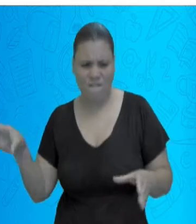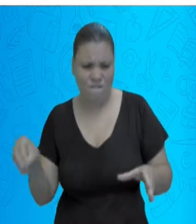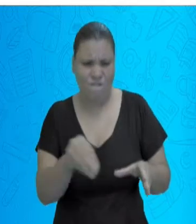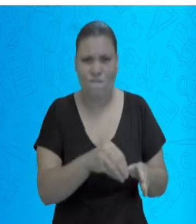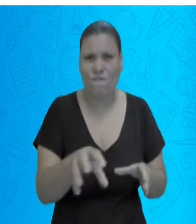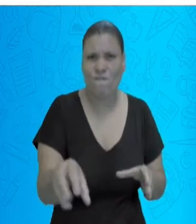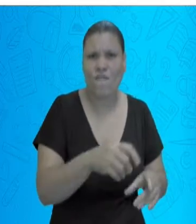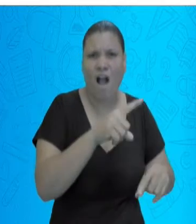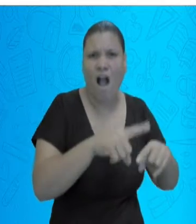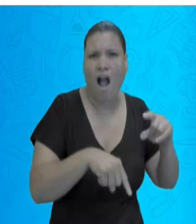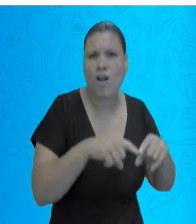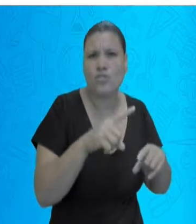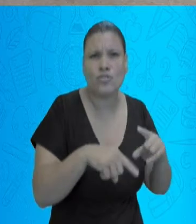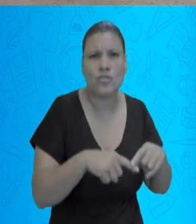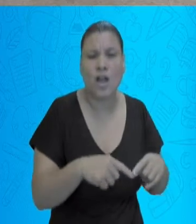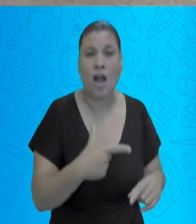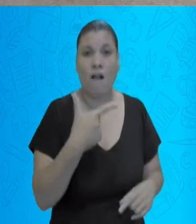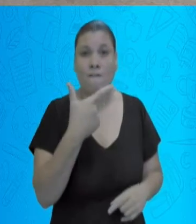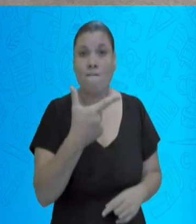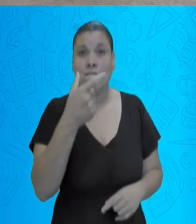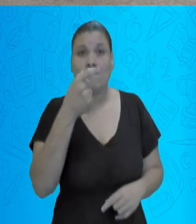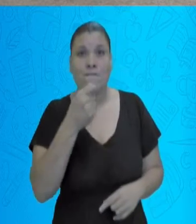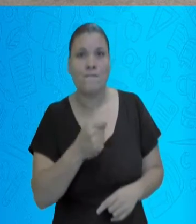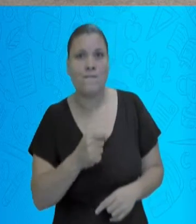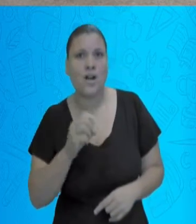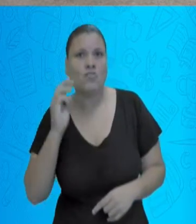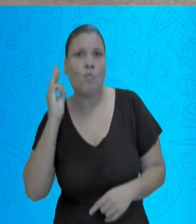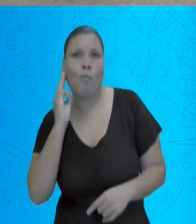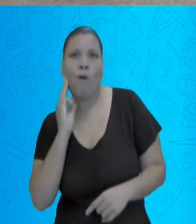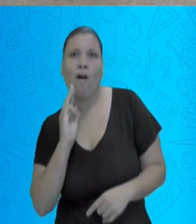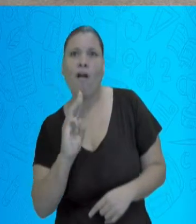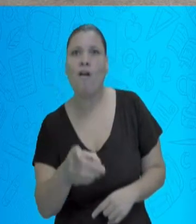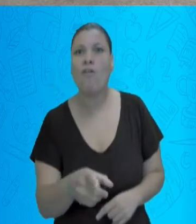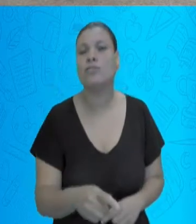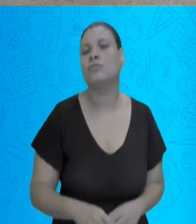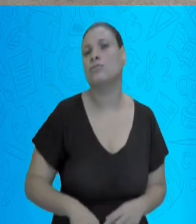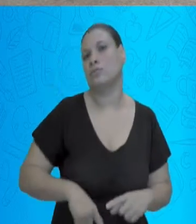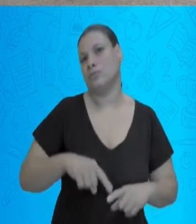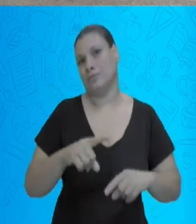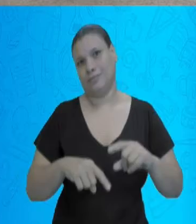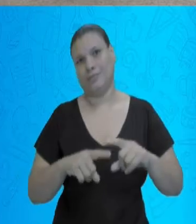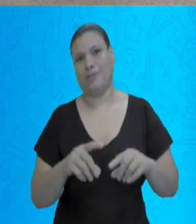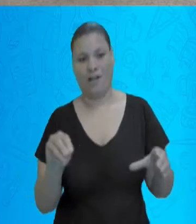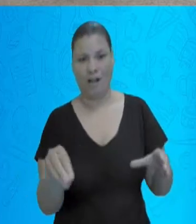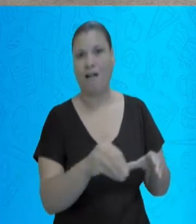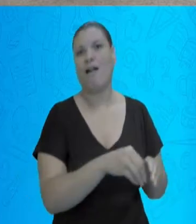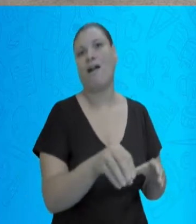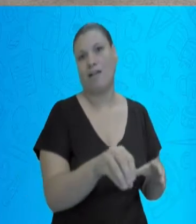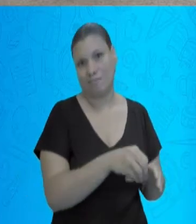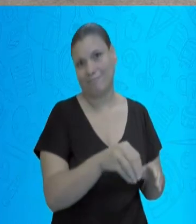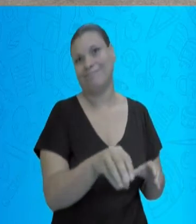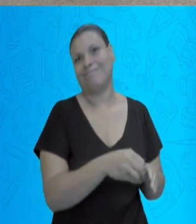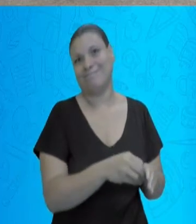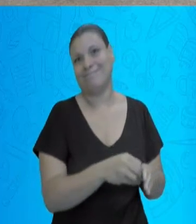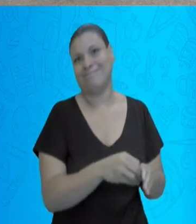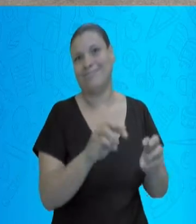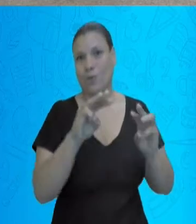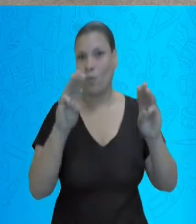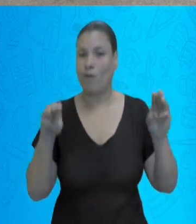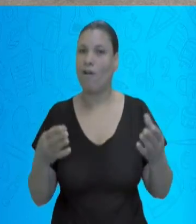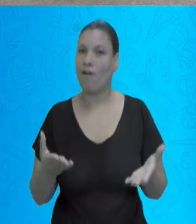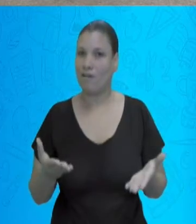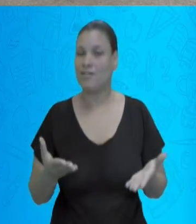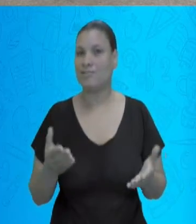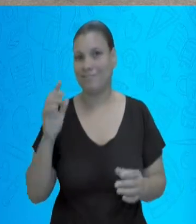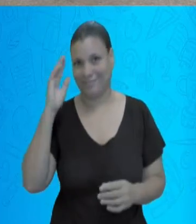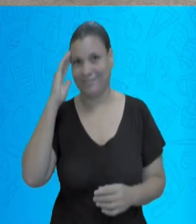20 milhões de itens. O que acontece? Eu queria falar para vocês um pouquinho sobre a palavra acervo. Quando a gente fala em